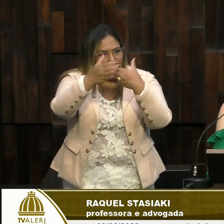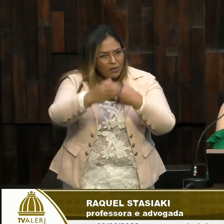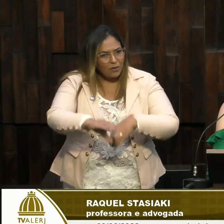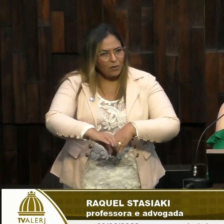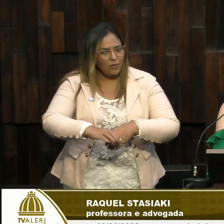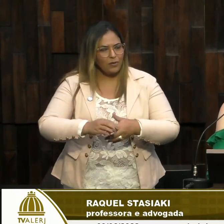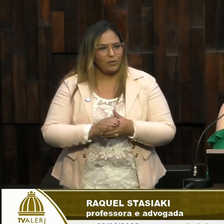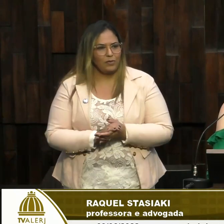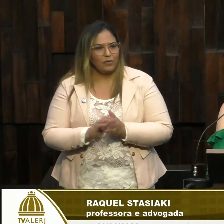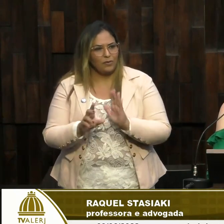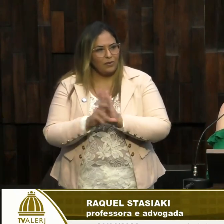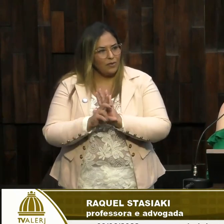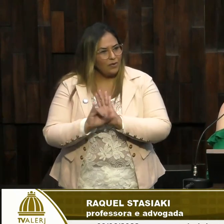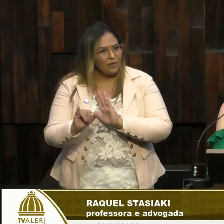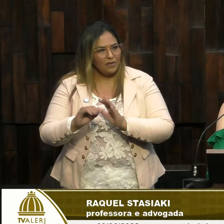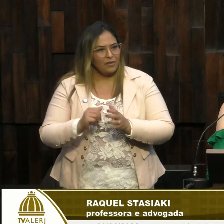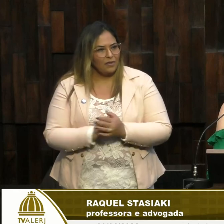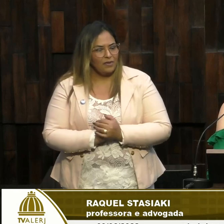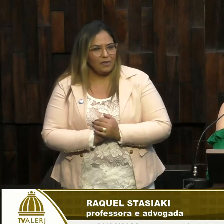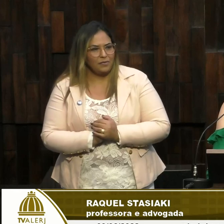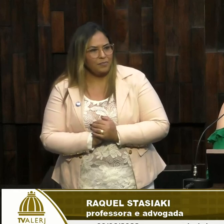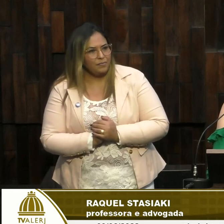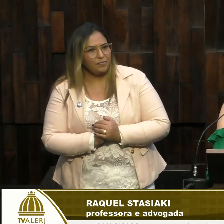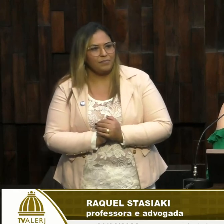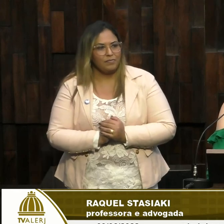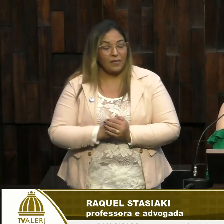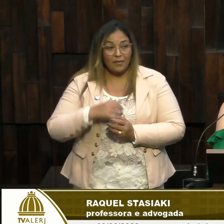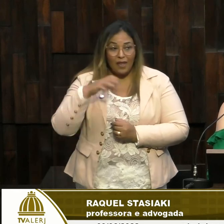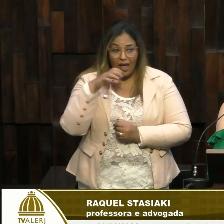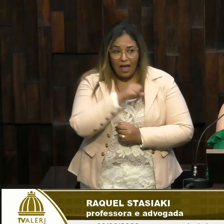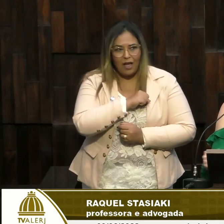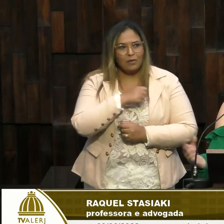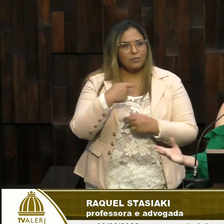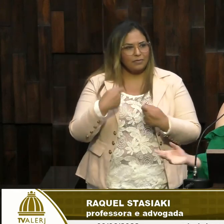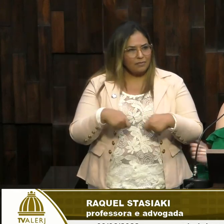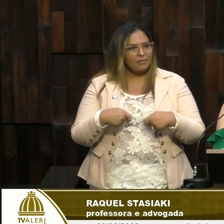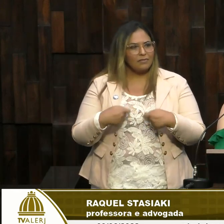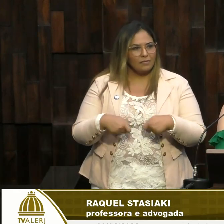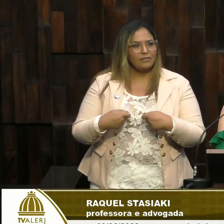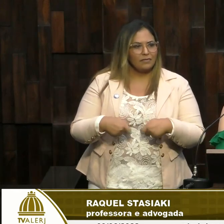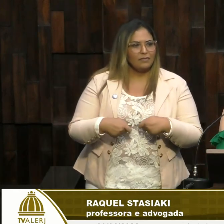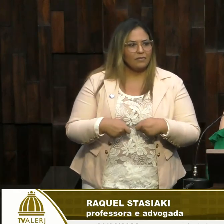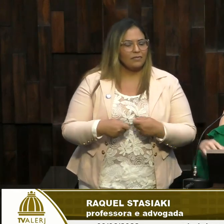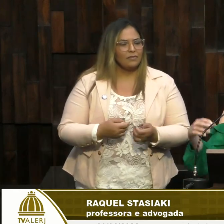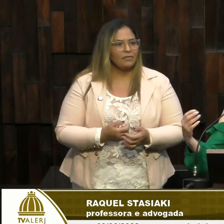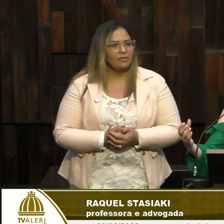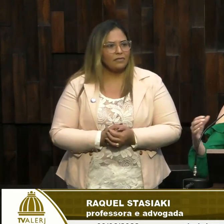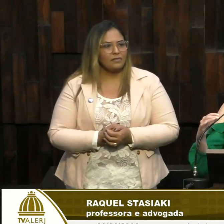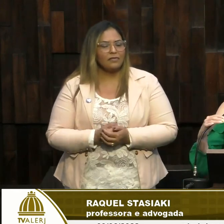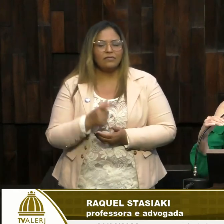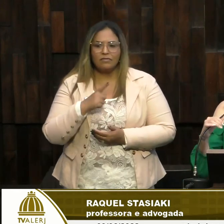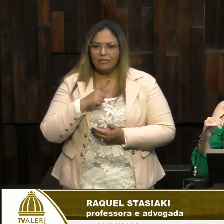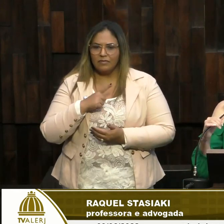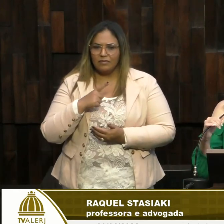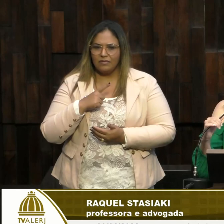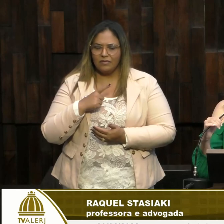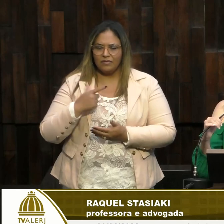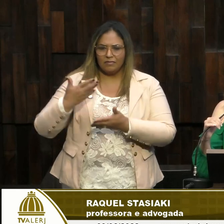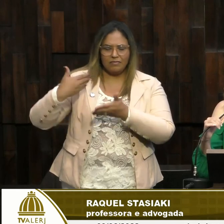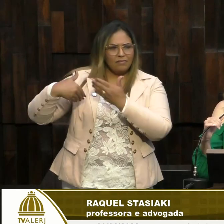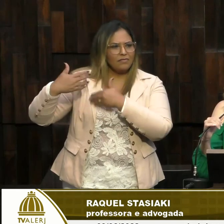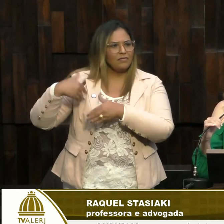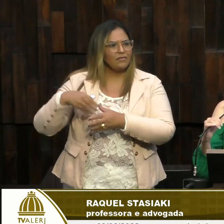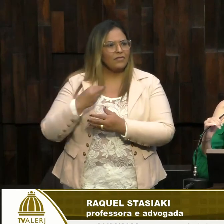isso é algo que é urgente a ser feito. Agora, recente, tivemos a experiência